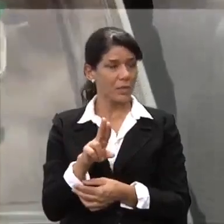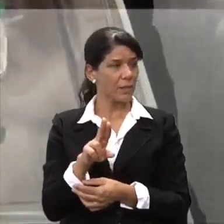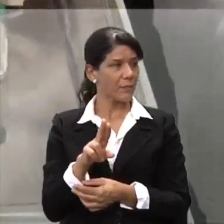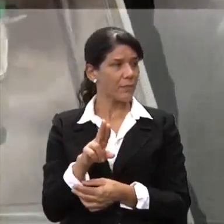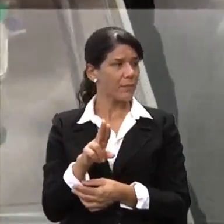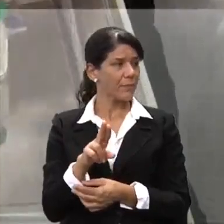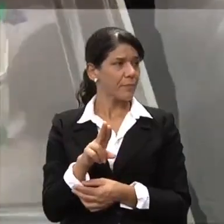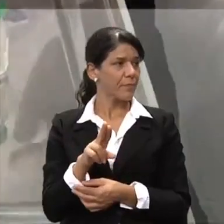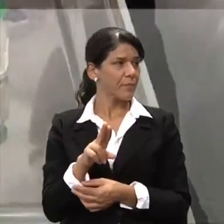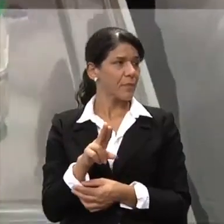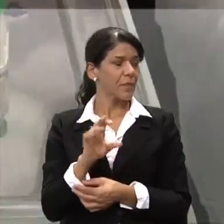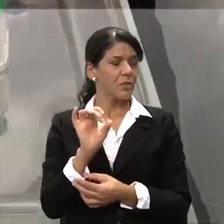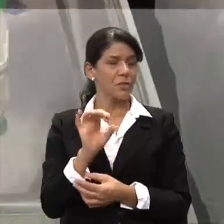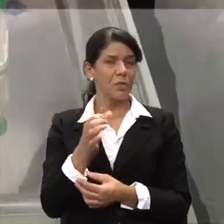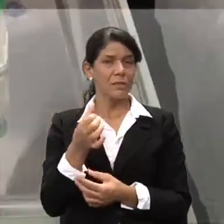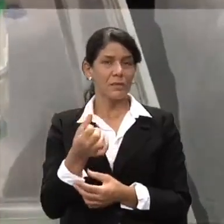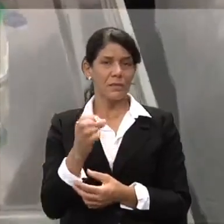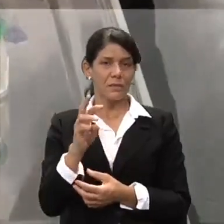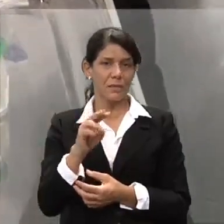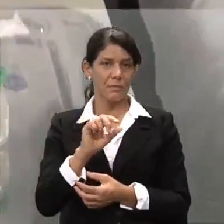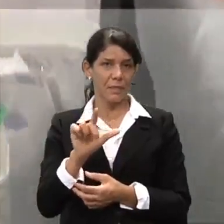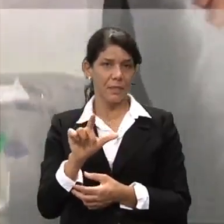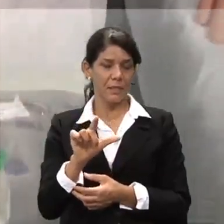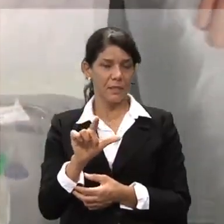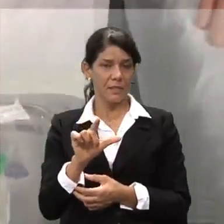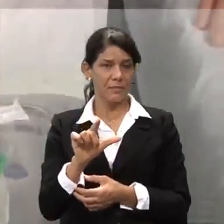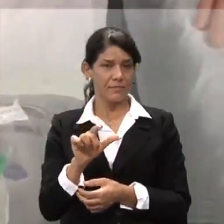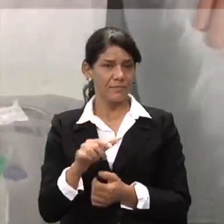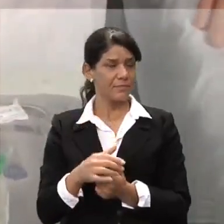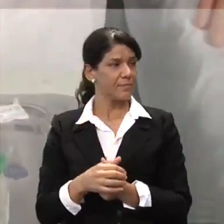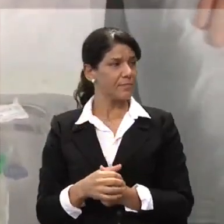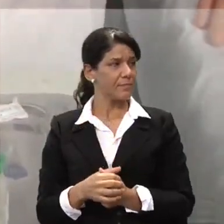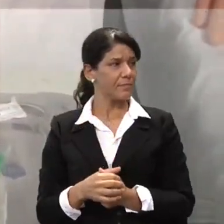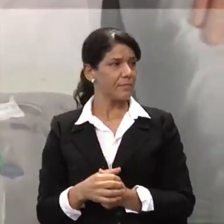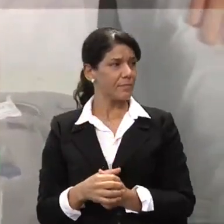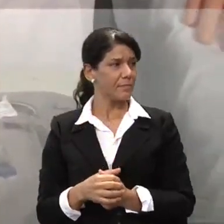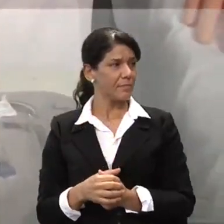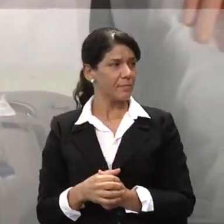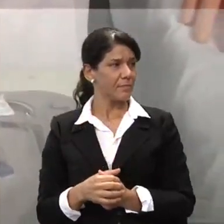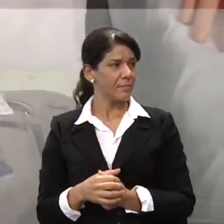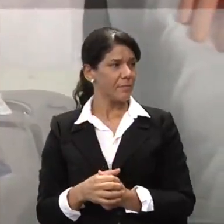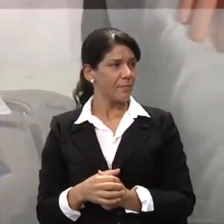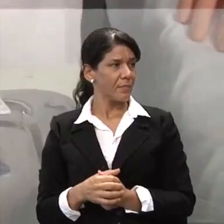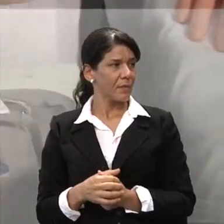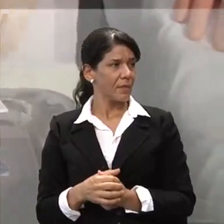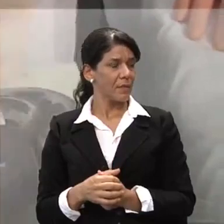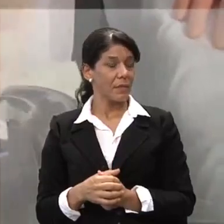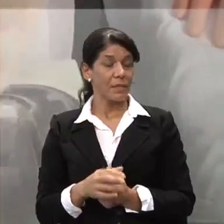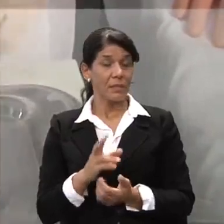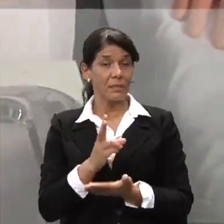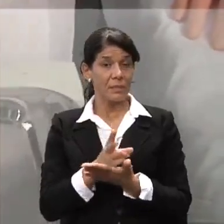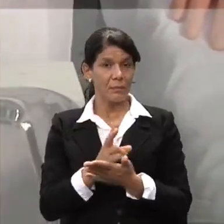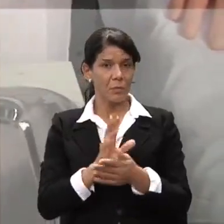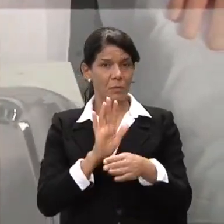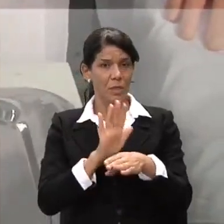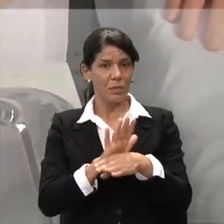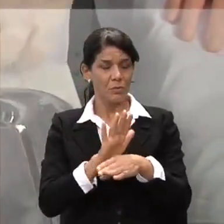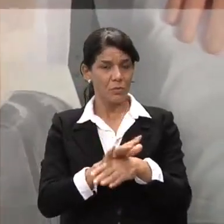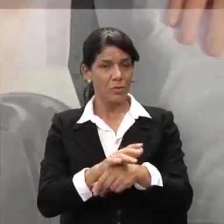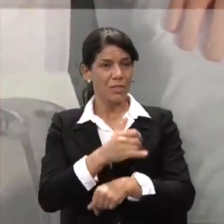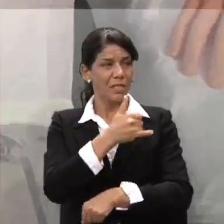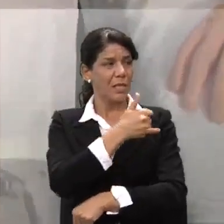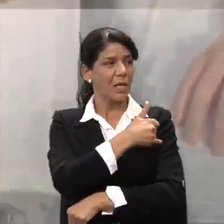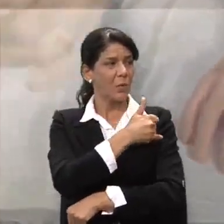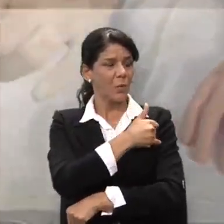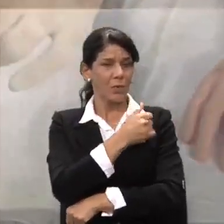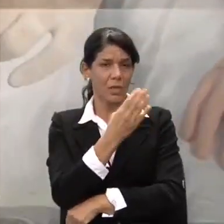inserir nesse frasco apenas 6 ml de água destilada. Sempre com o auxílio de uma agulha de calibre